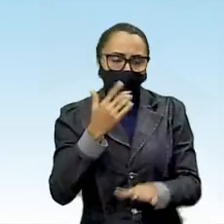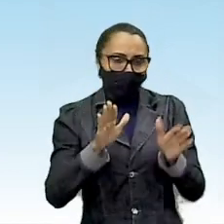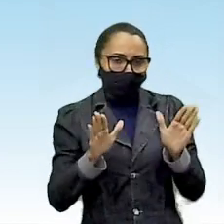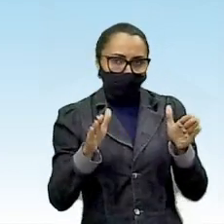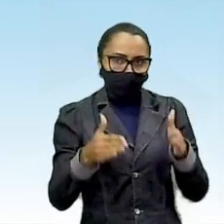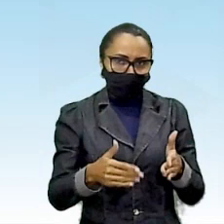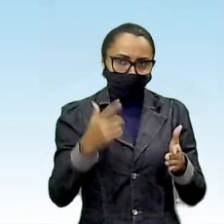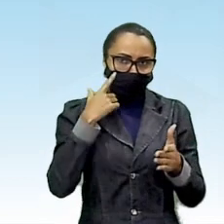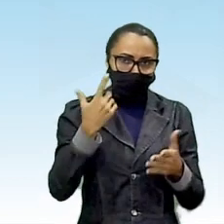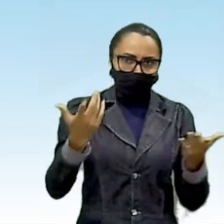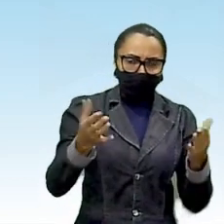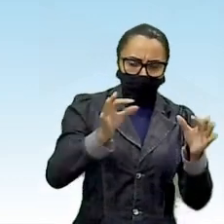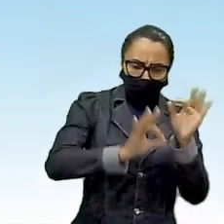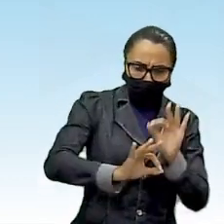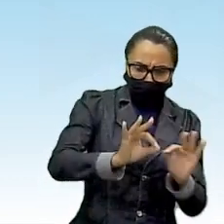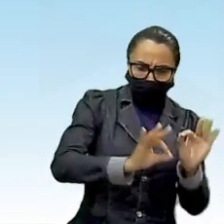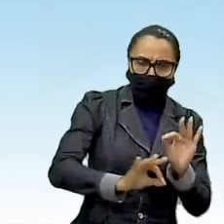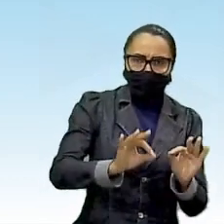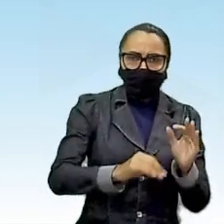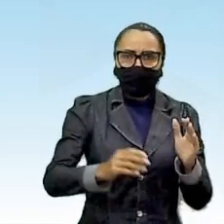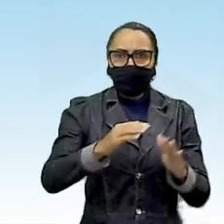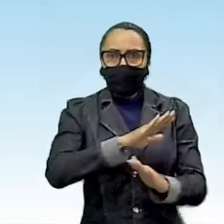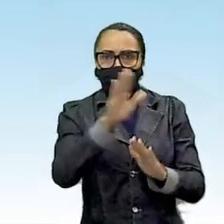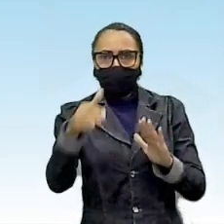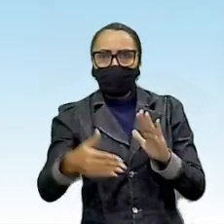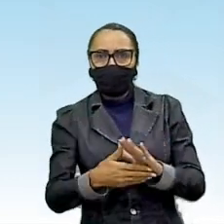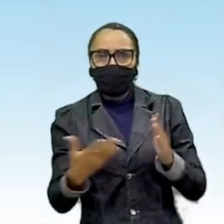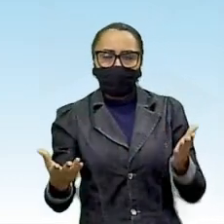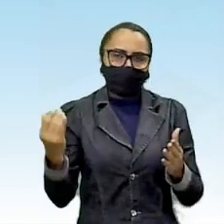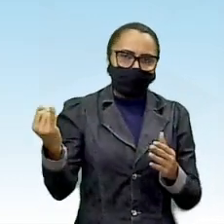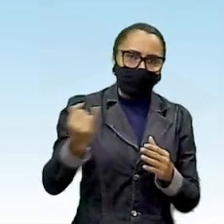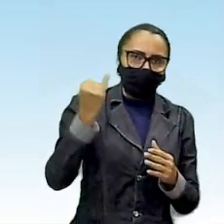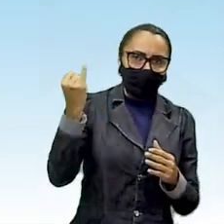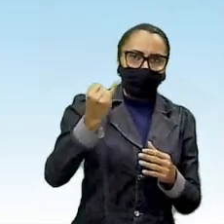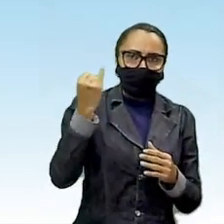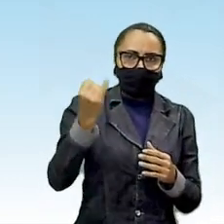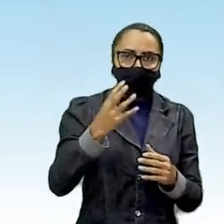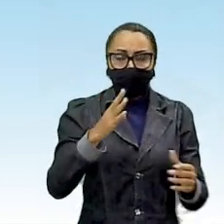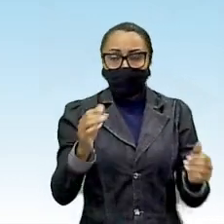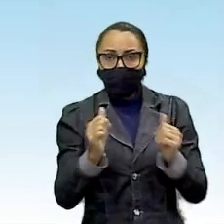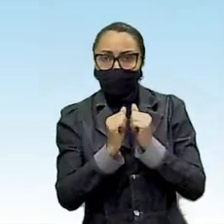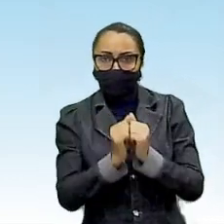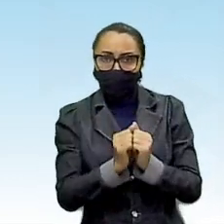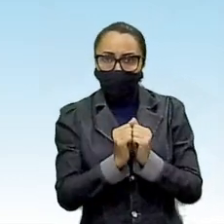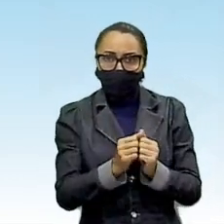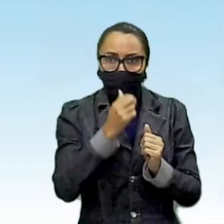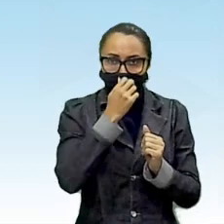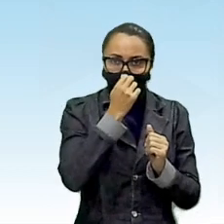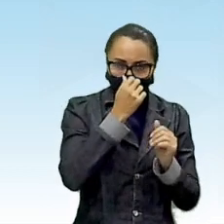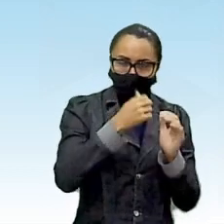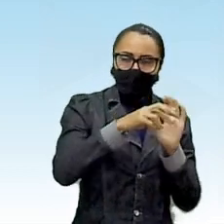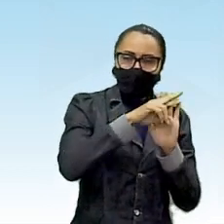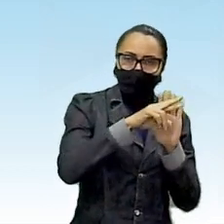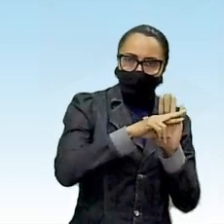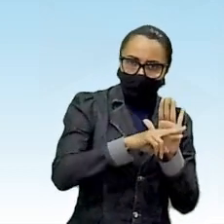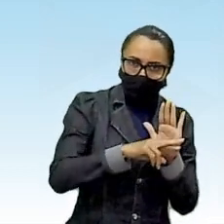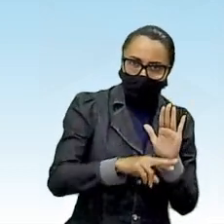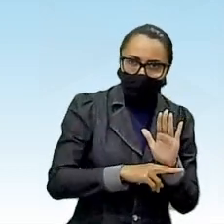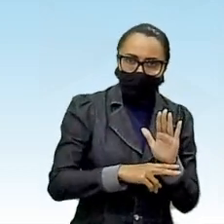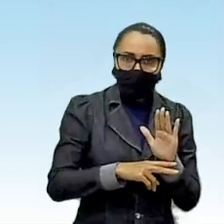de padronizar, né, a importância de padronizar essas NRs juntamente com essas normas